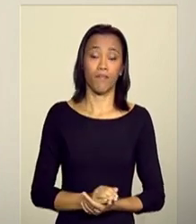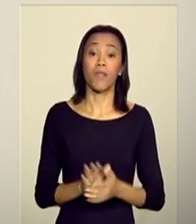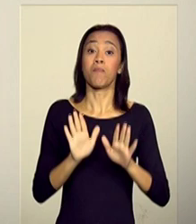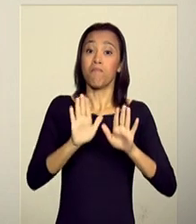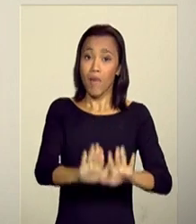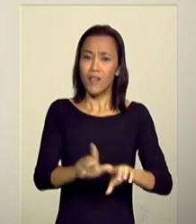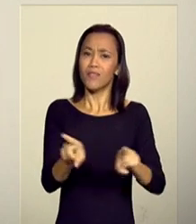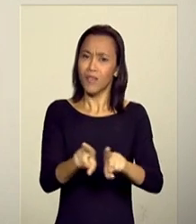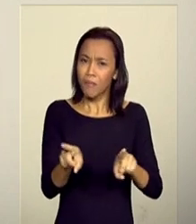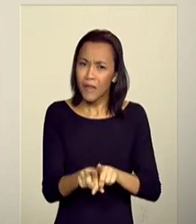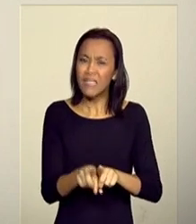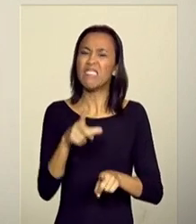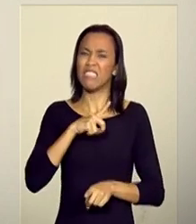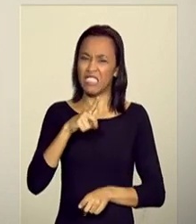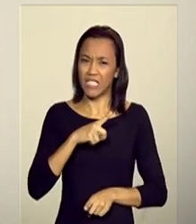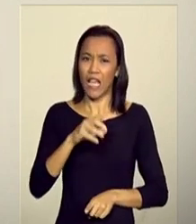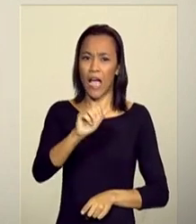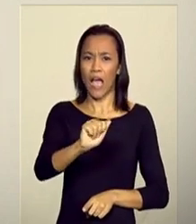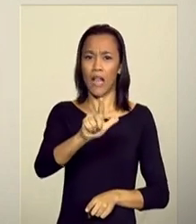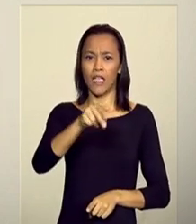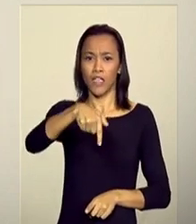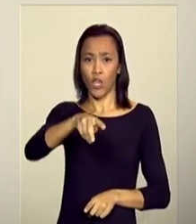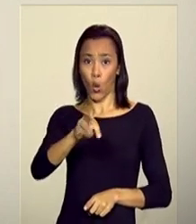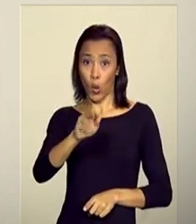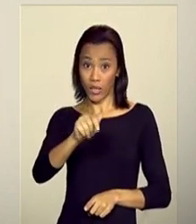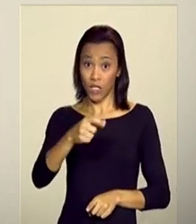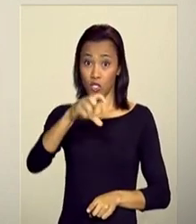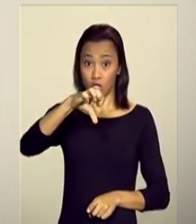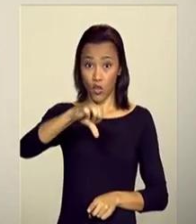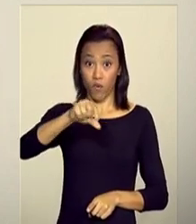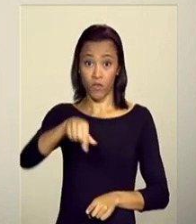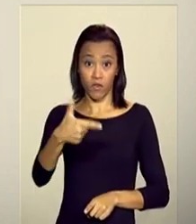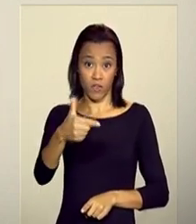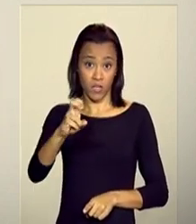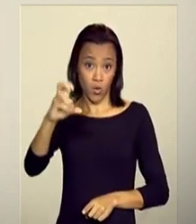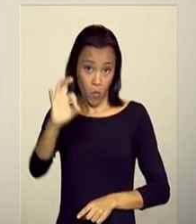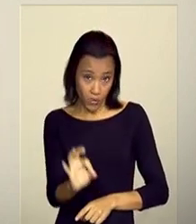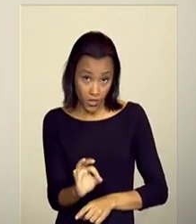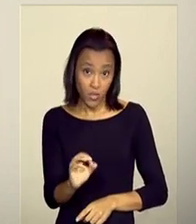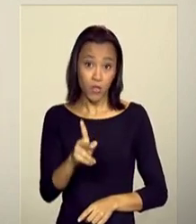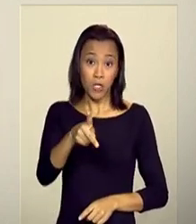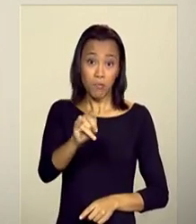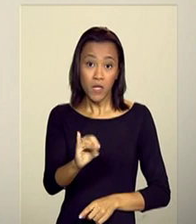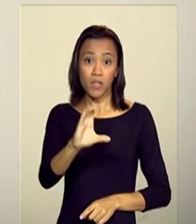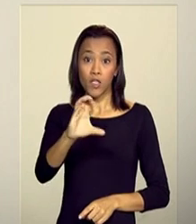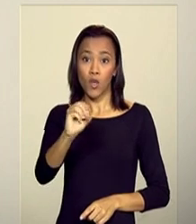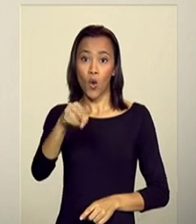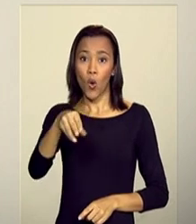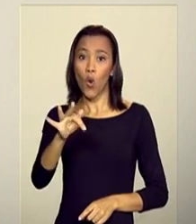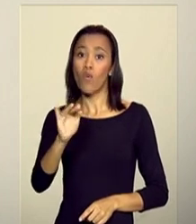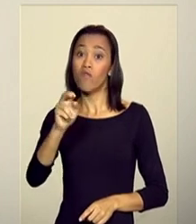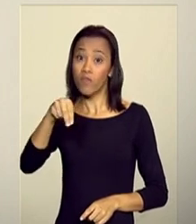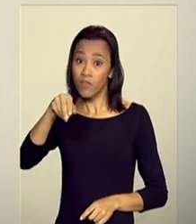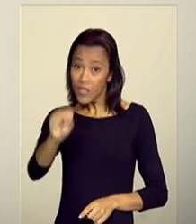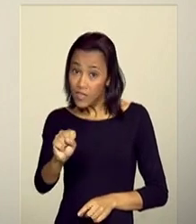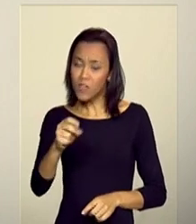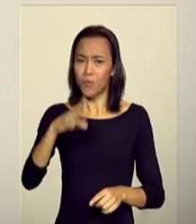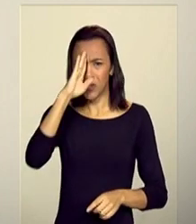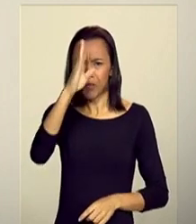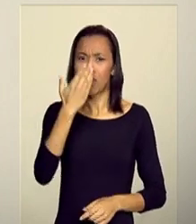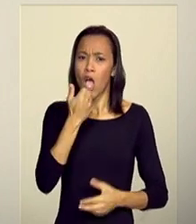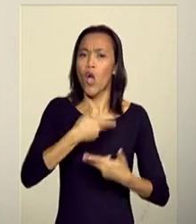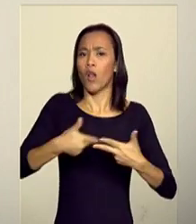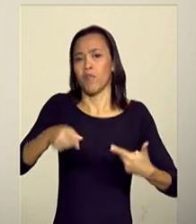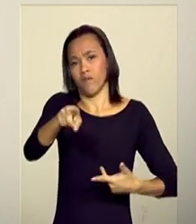mas ainda esse dia uma alíquota de 9,25 por cento do PIS cofins sobre os principais alimentos